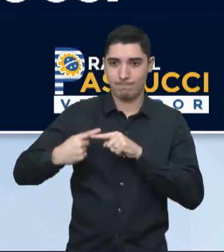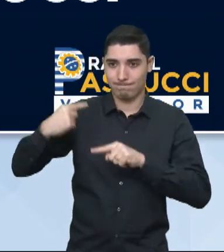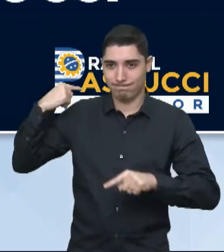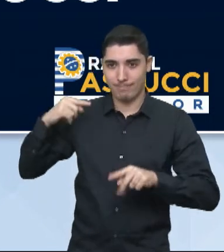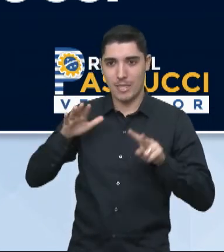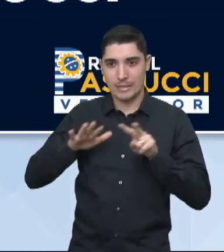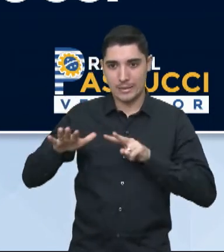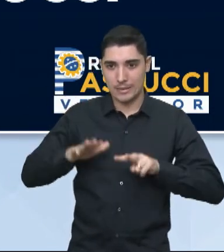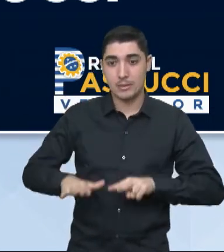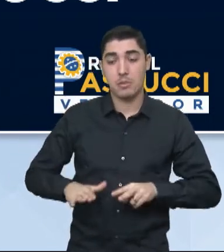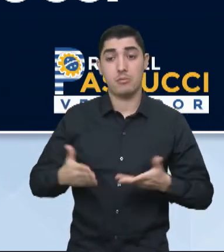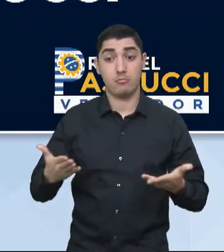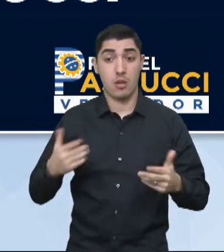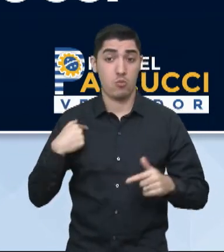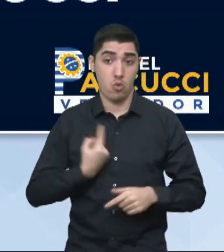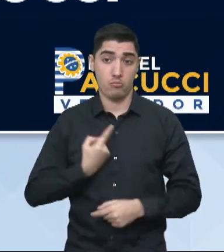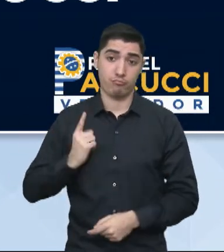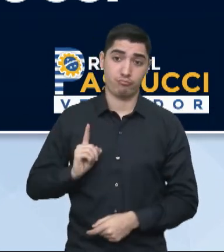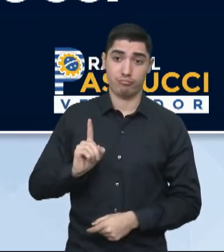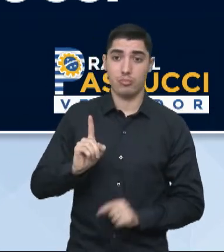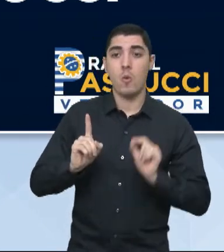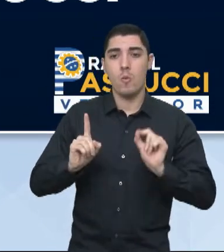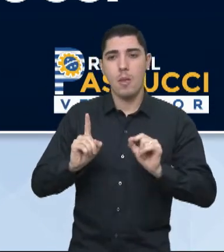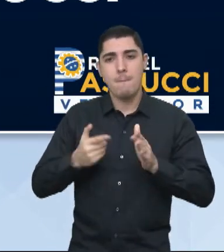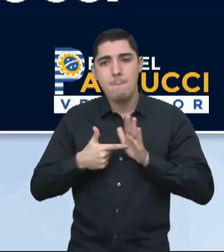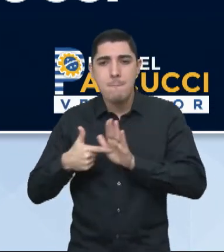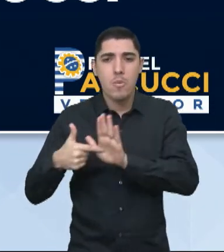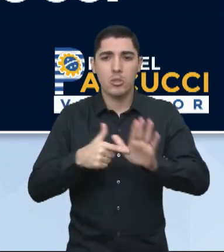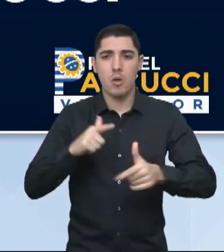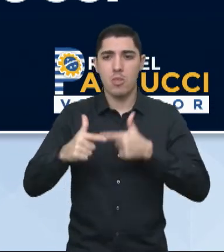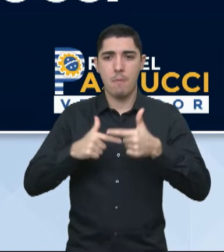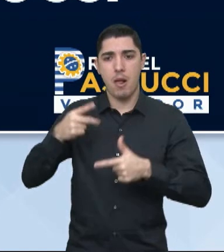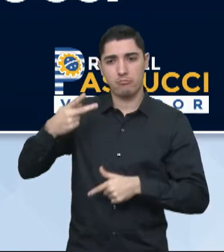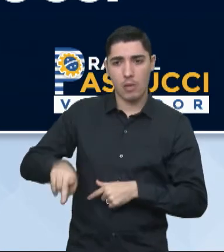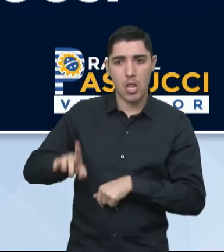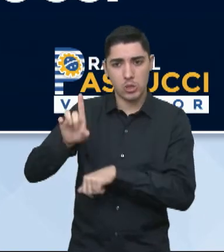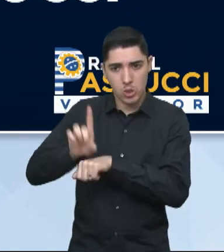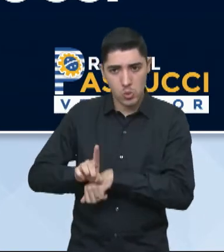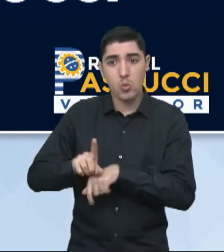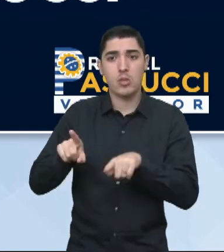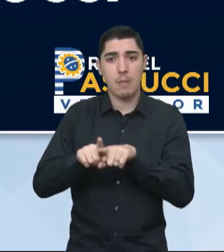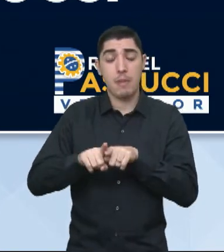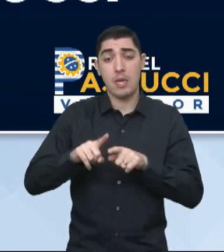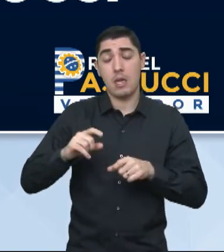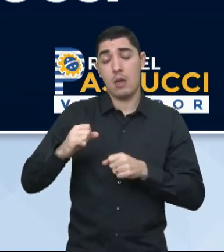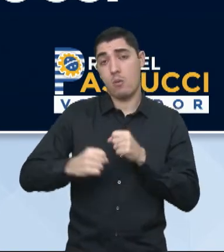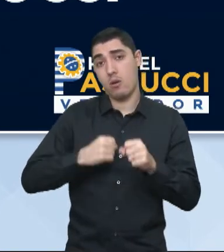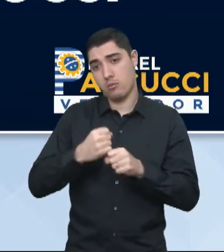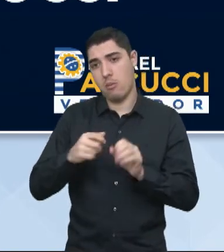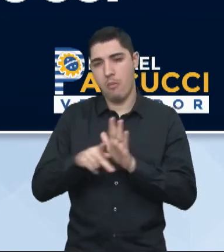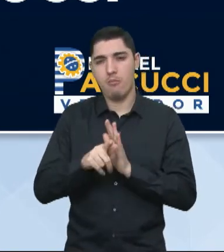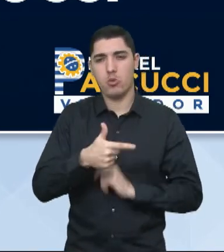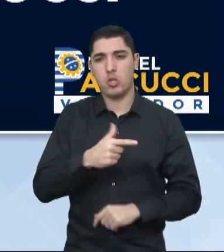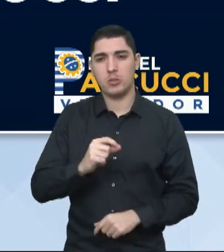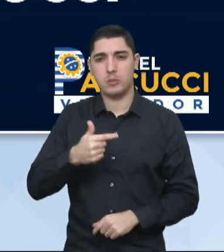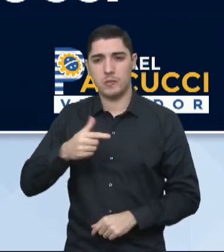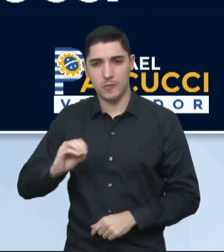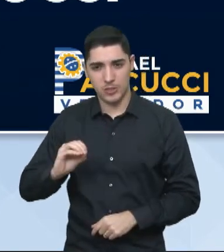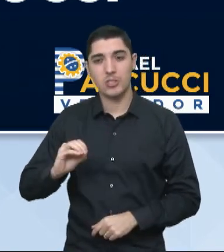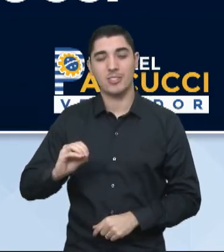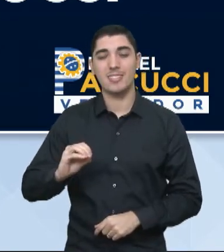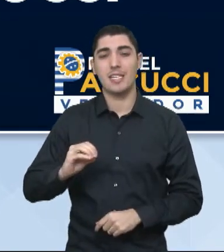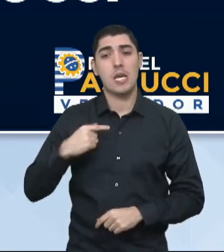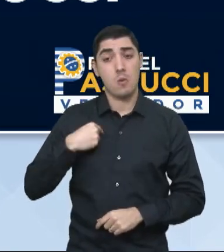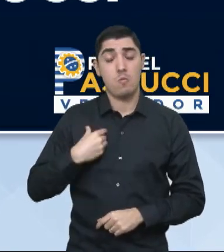a gente veio aqui para enaltecer o trabalho dessa diretoria, eu que era presidente até 2020 lá. E eu acho muito legal quando a